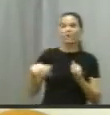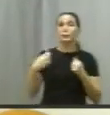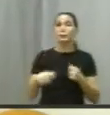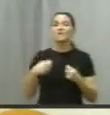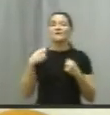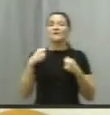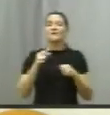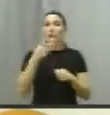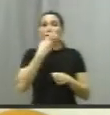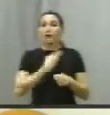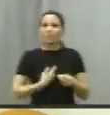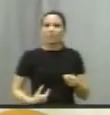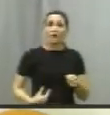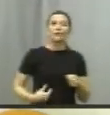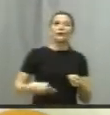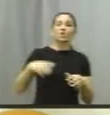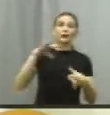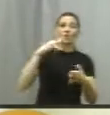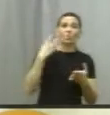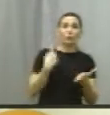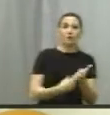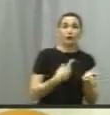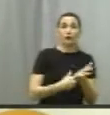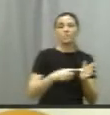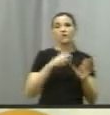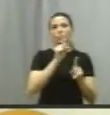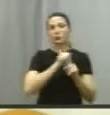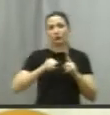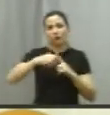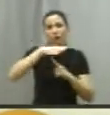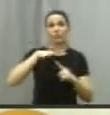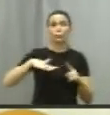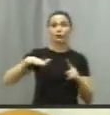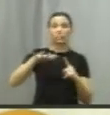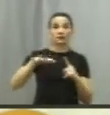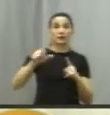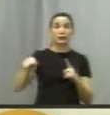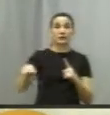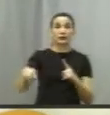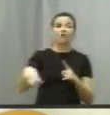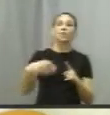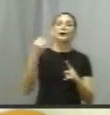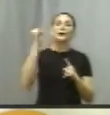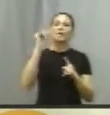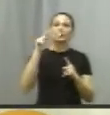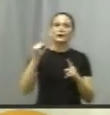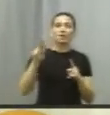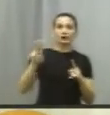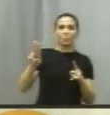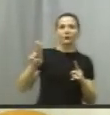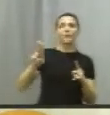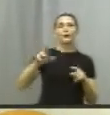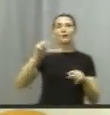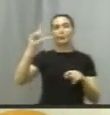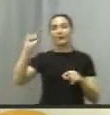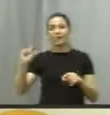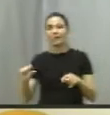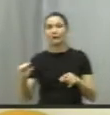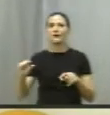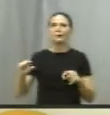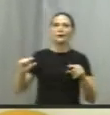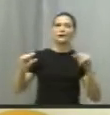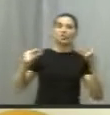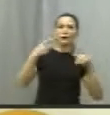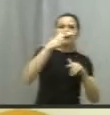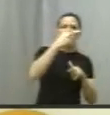governo que, de fato, tem compromisso com a área social. Usar o argumento de que o IPTU de Araraquara é mais baixo do que o IPTU